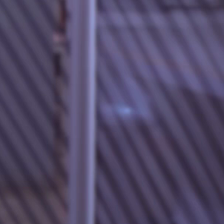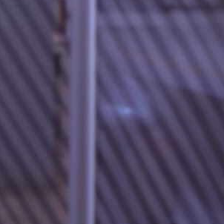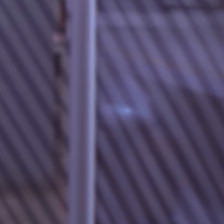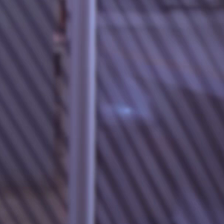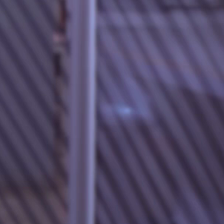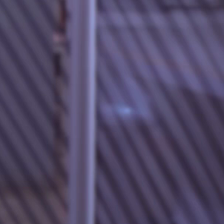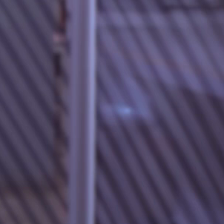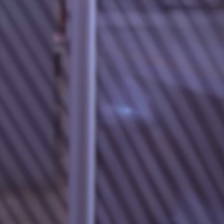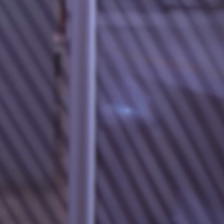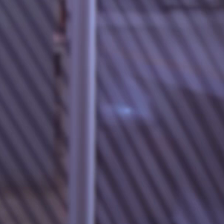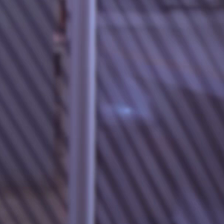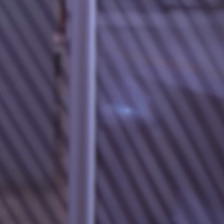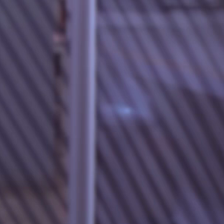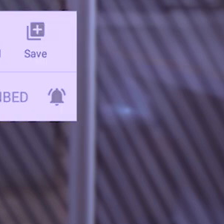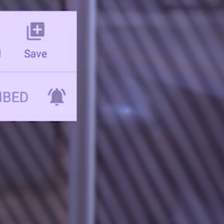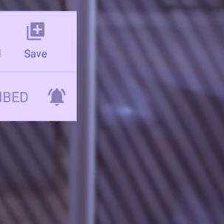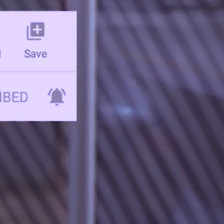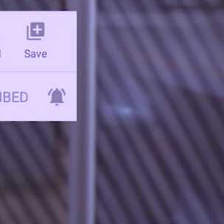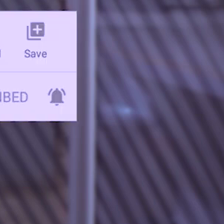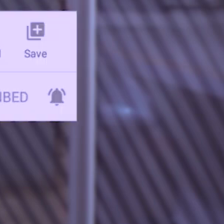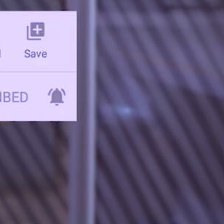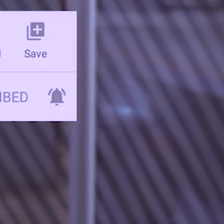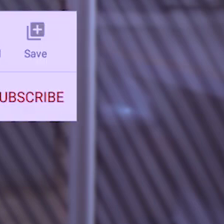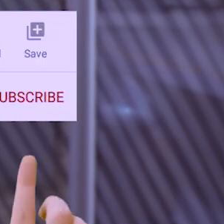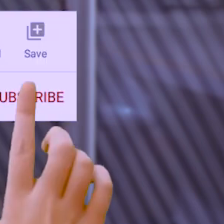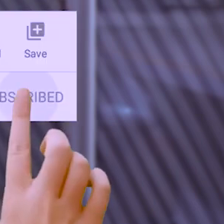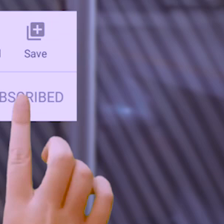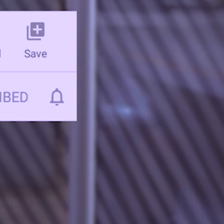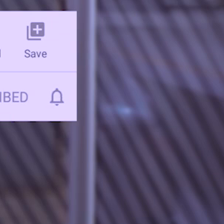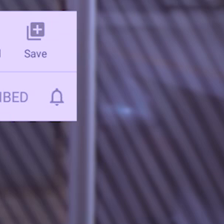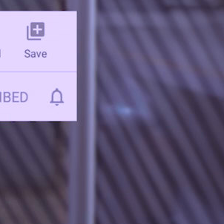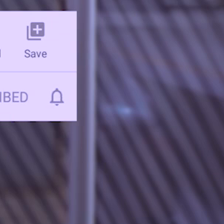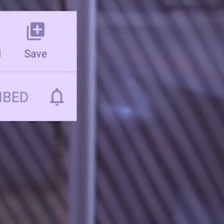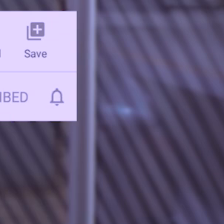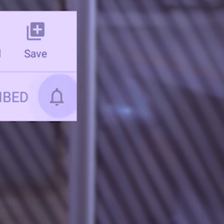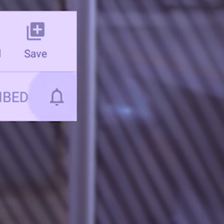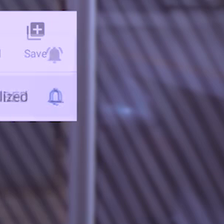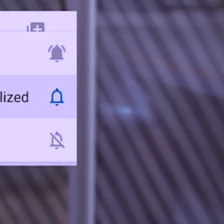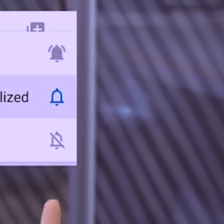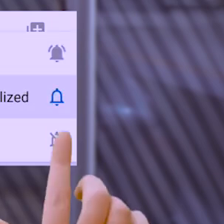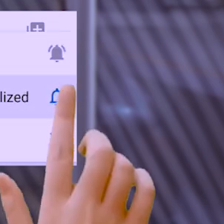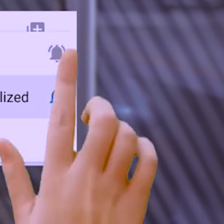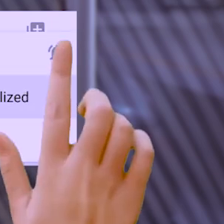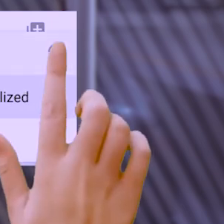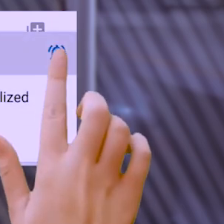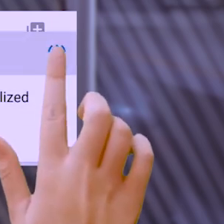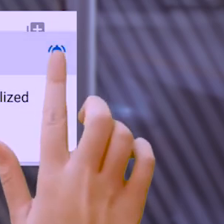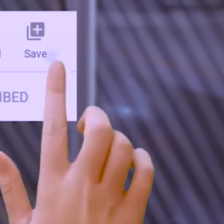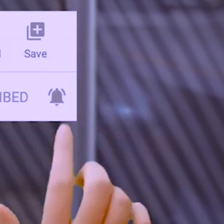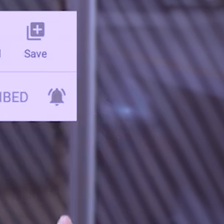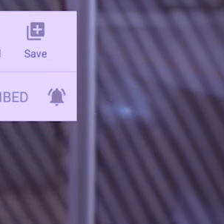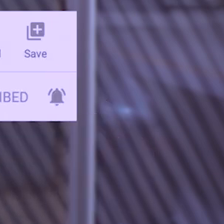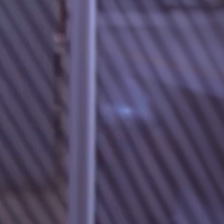Para obter mais informações, não se esqueça de curtir e subscrever no canal social media GMNTV e clique também no botão